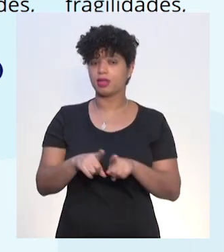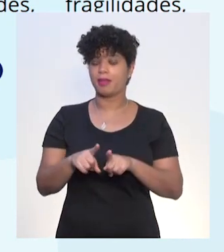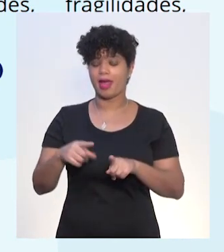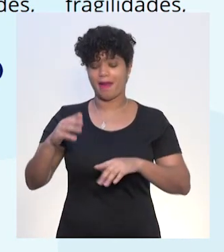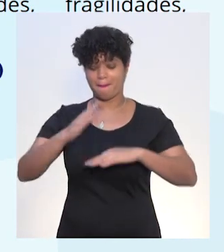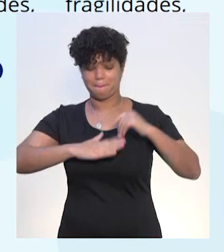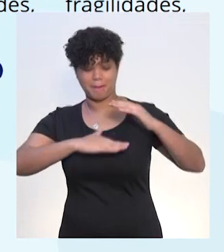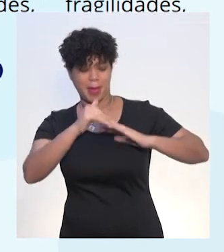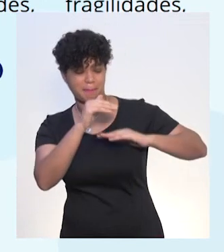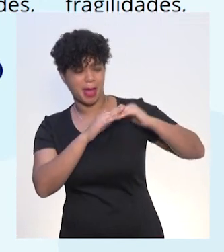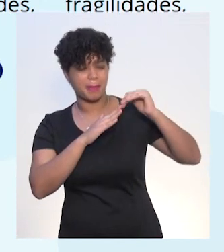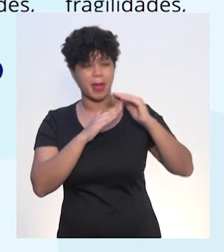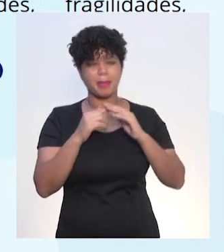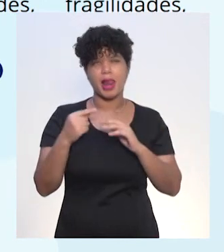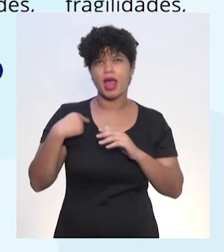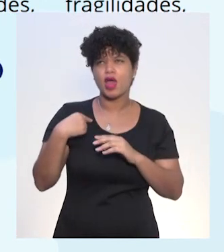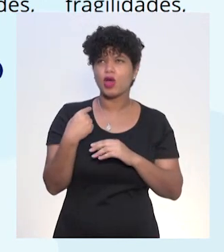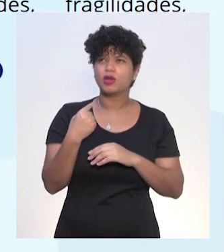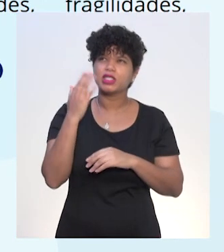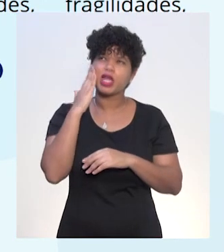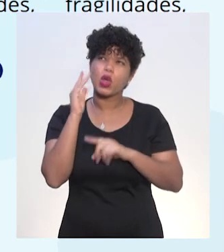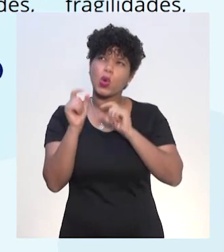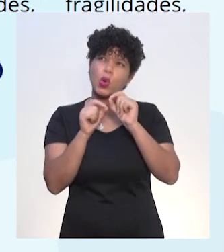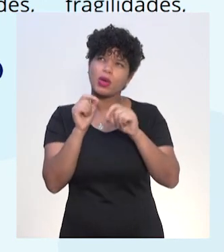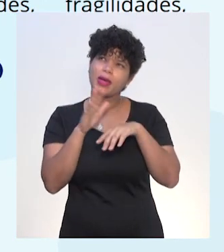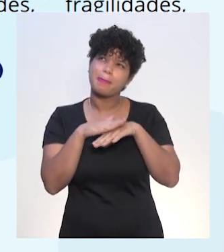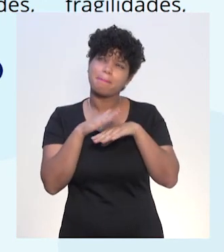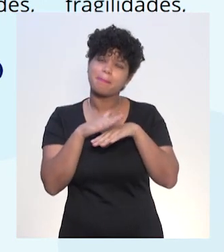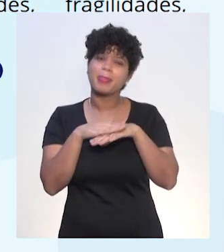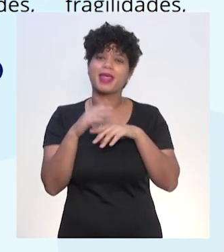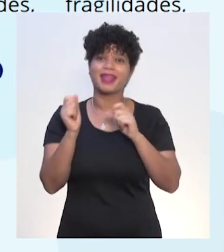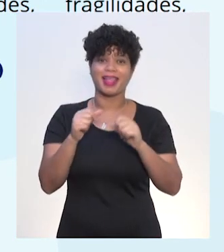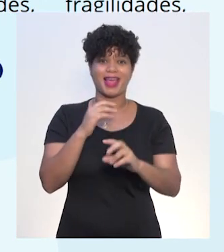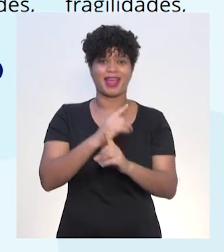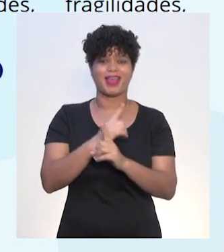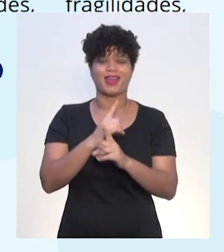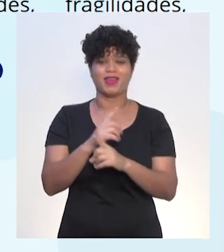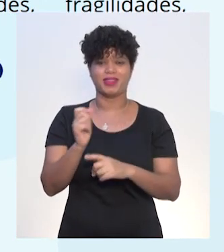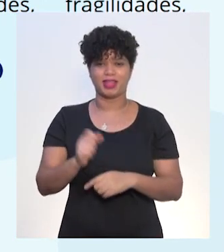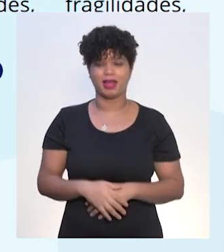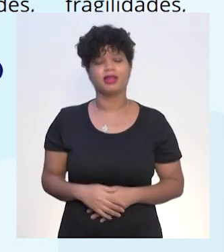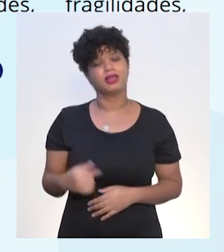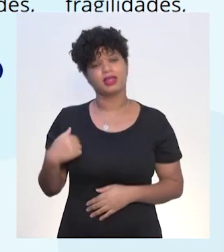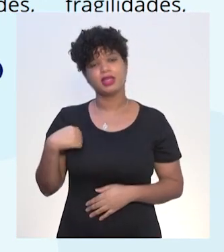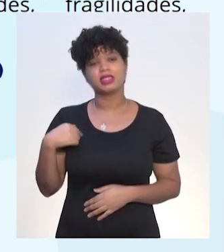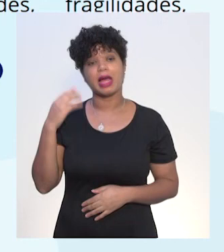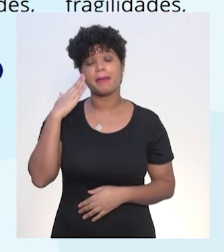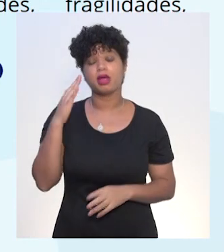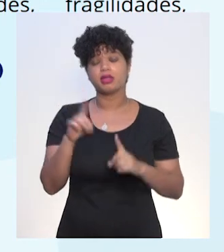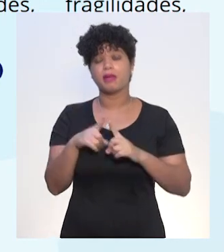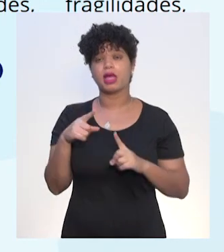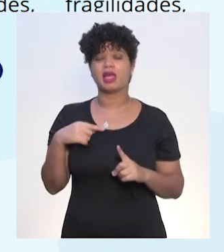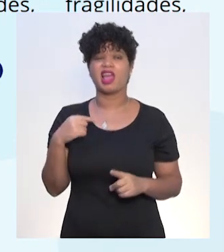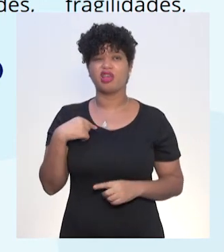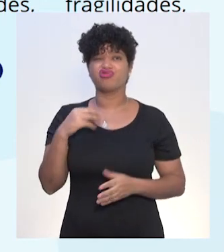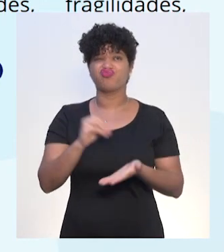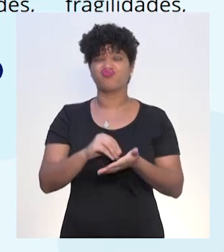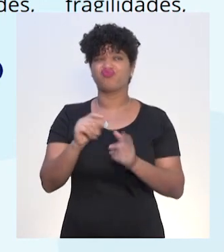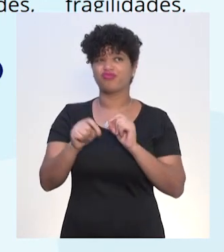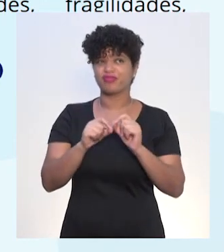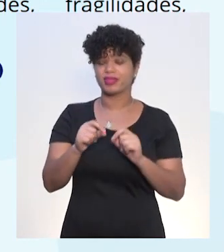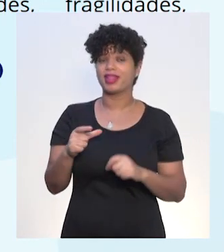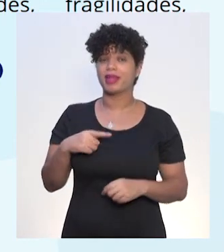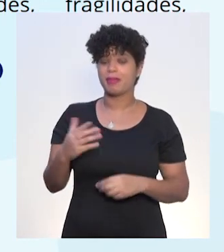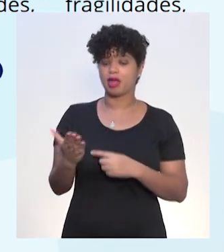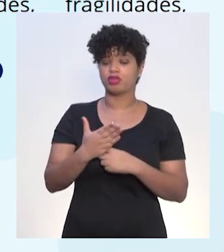habilidades fragilidades e potencialidades enfim nos engrandece como pessoas a gente tem um pequeno